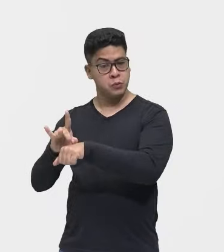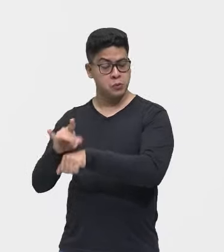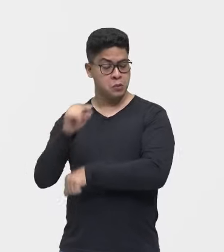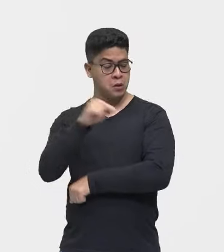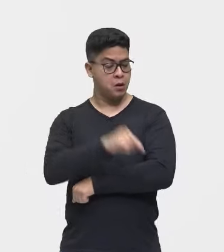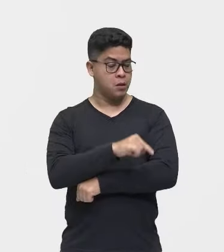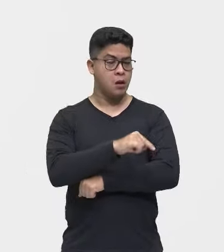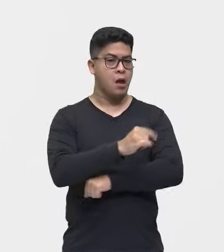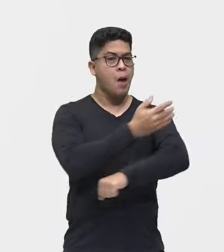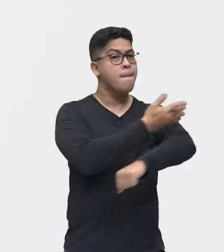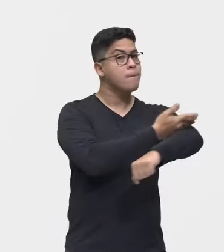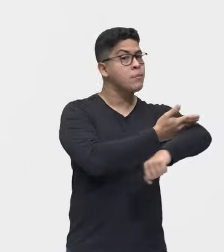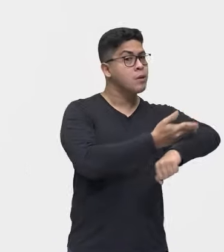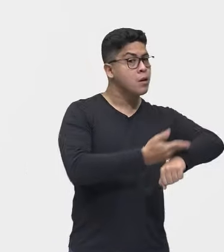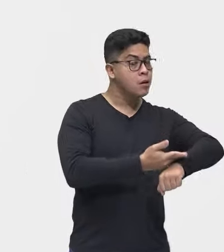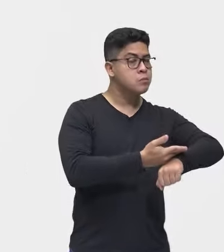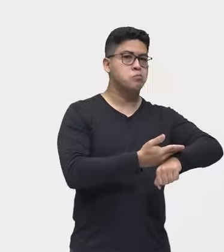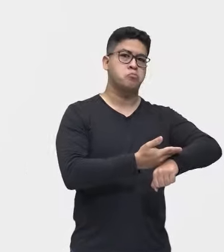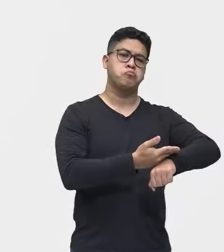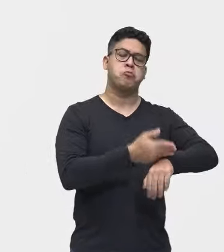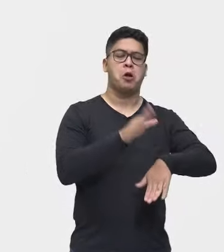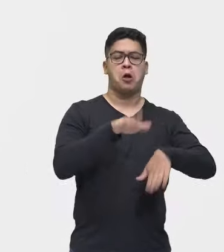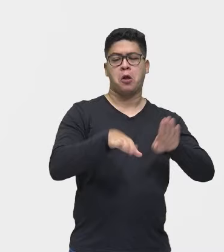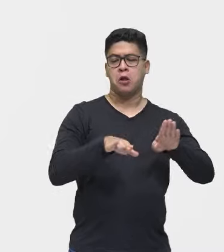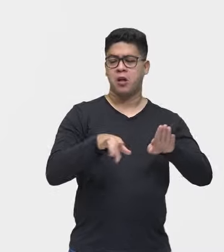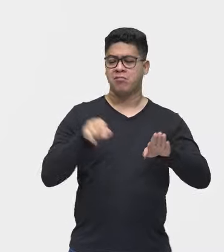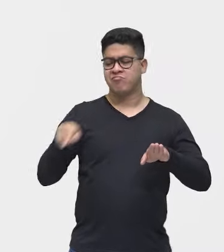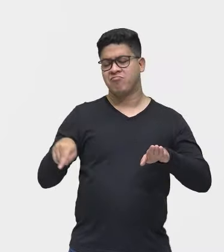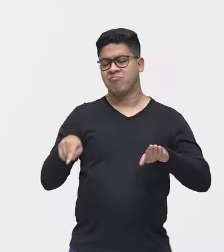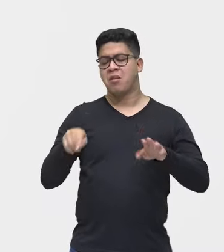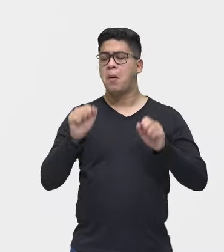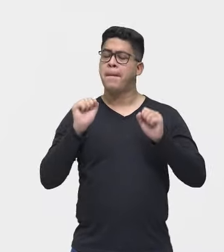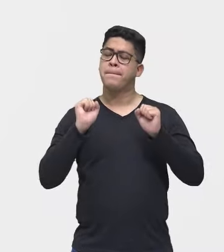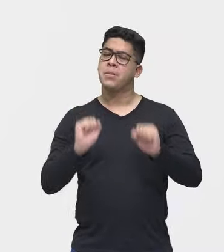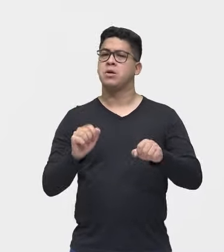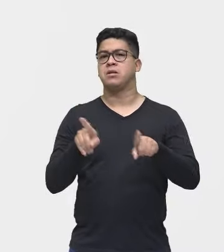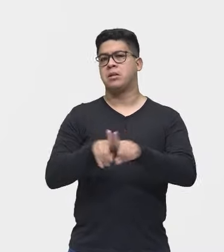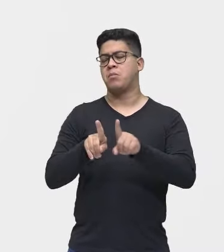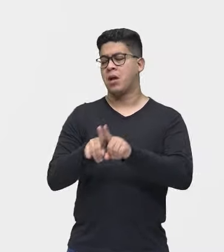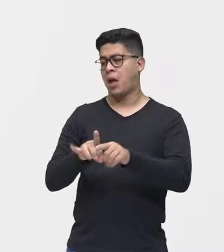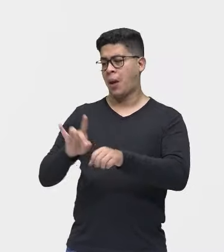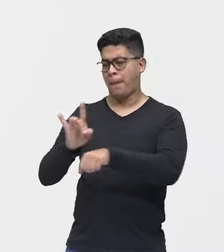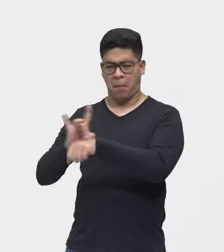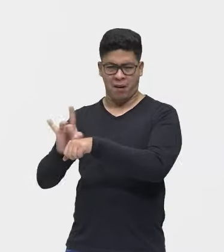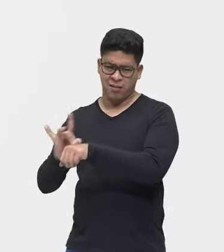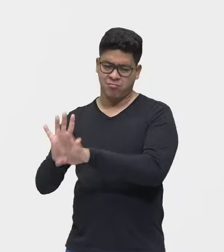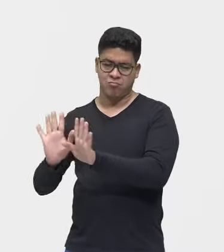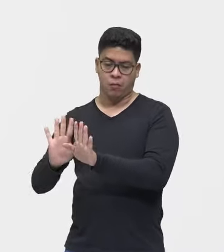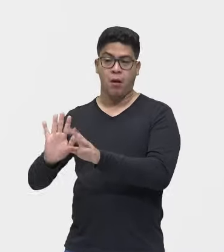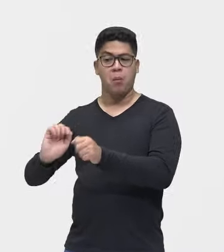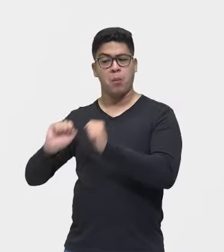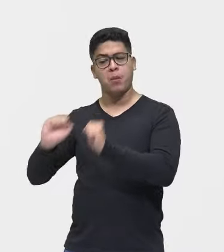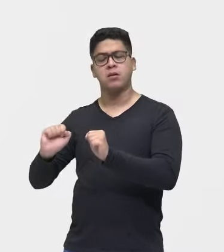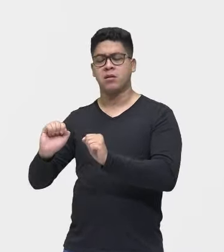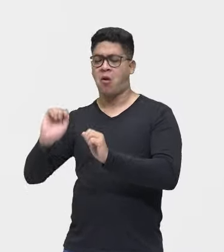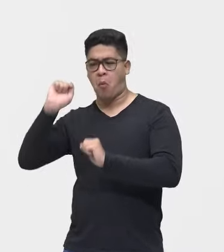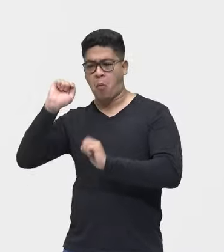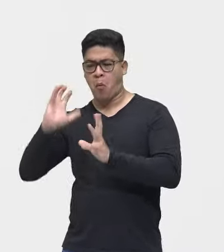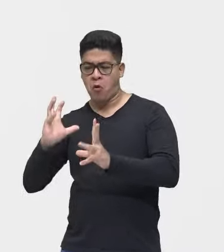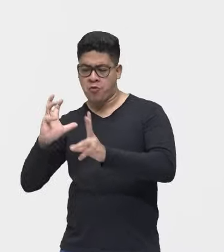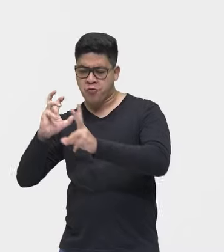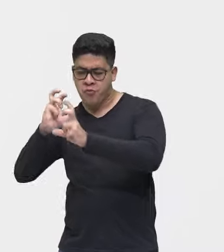ou peças negras. Então, olha, além das peças, o que mais que a gente tem aí no